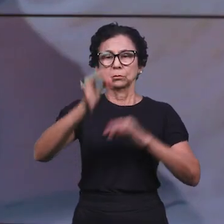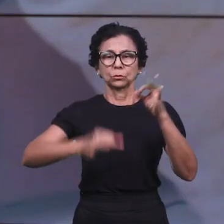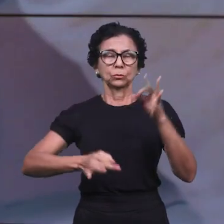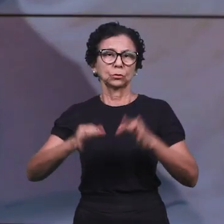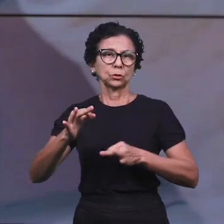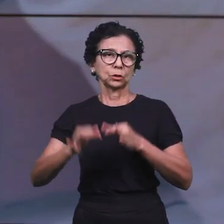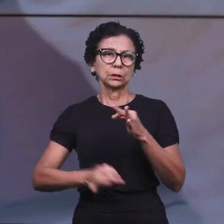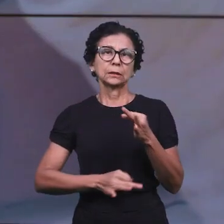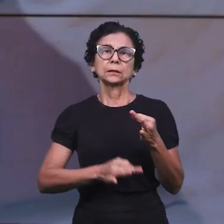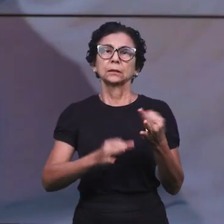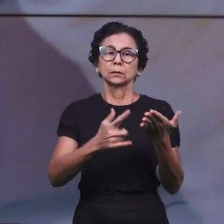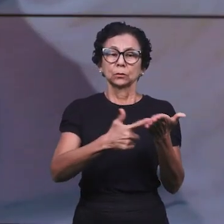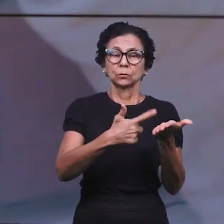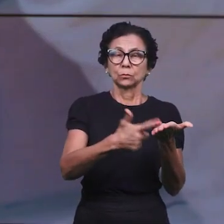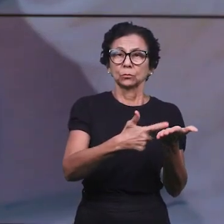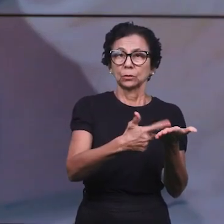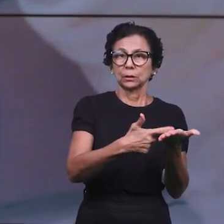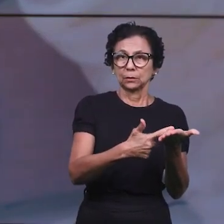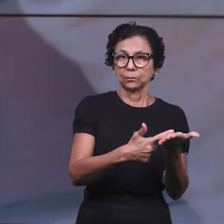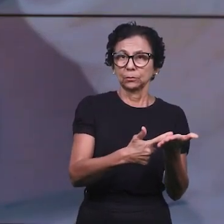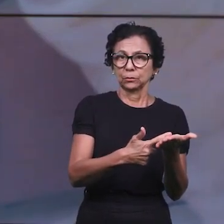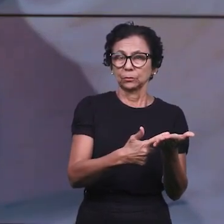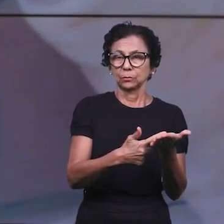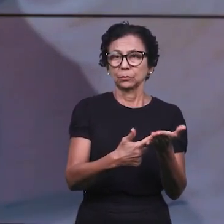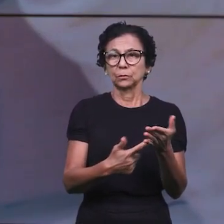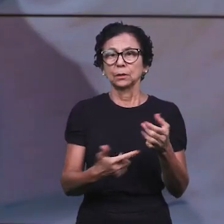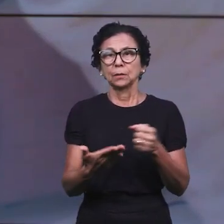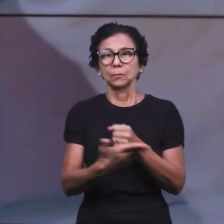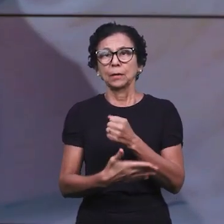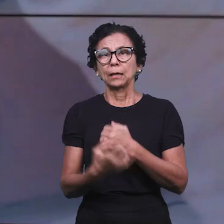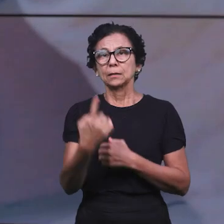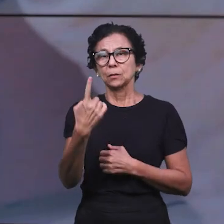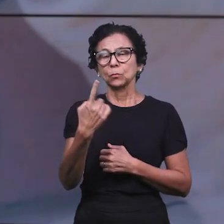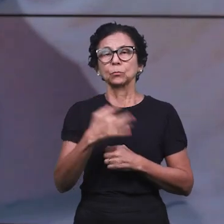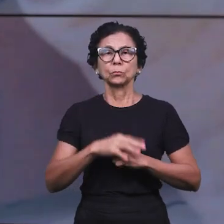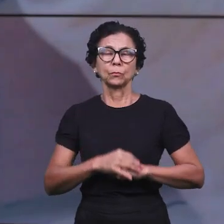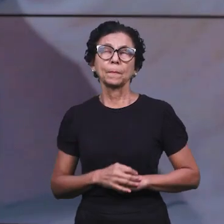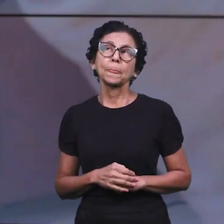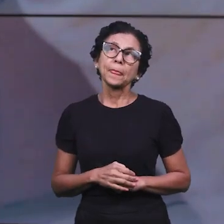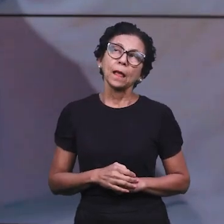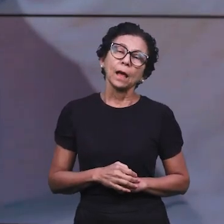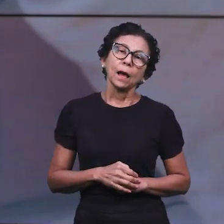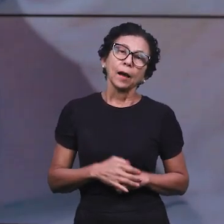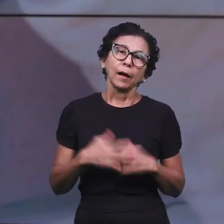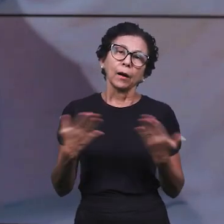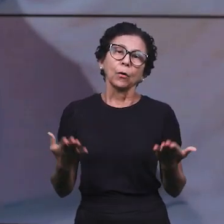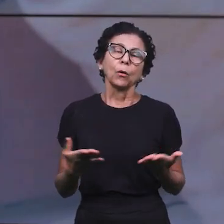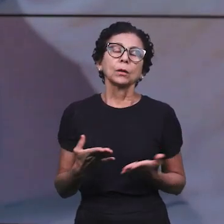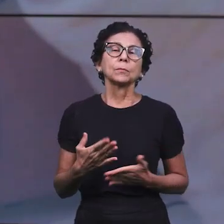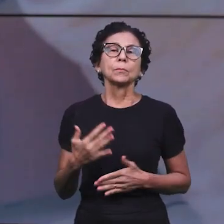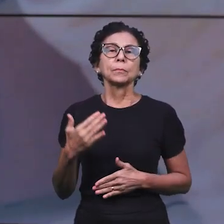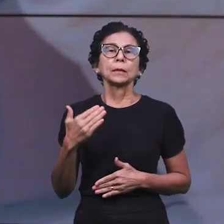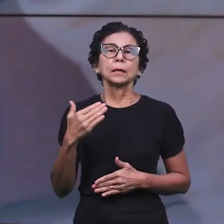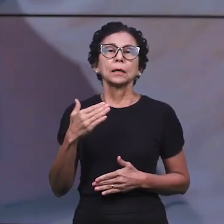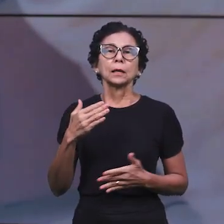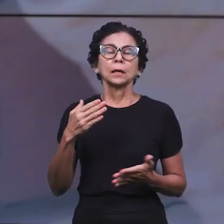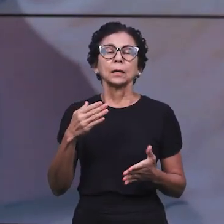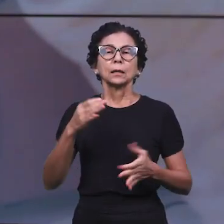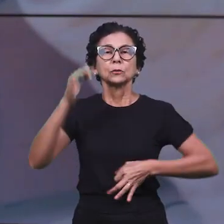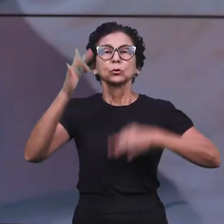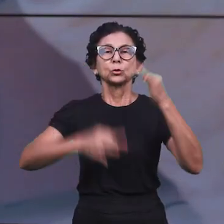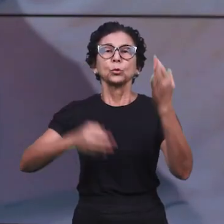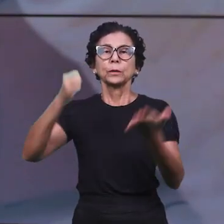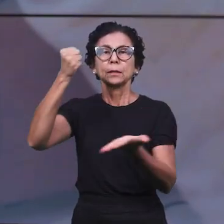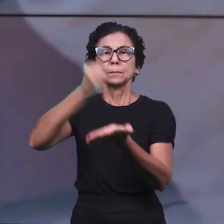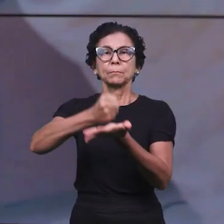o nível de aprofundamento é um. Agora, eu estou estudando para magistratura, tá? Quero ser juiz. O nível de aprofundamento